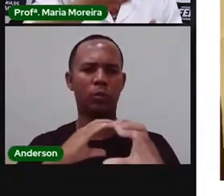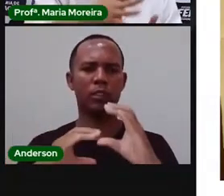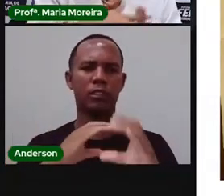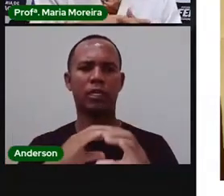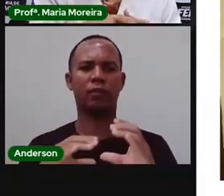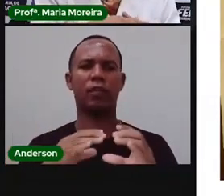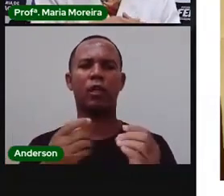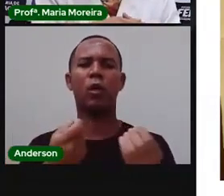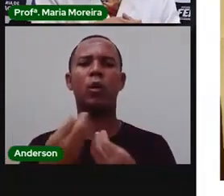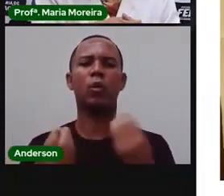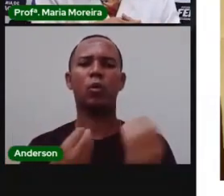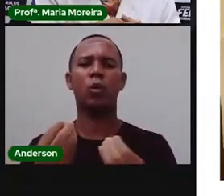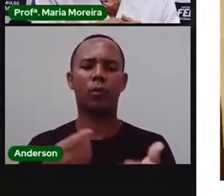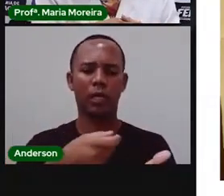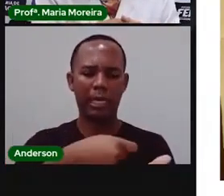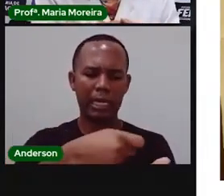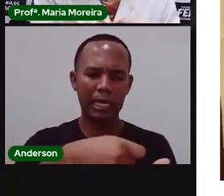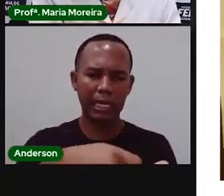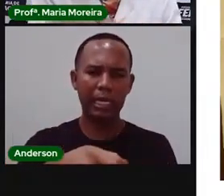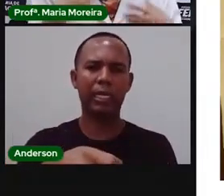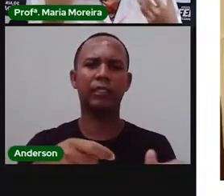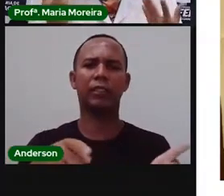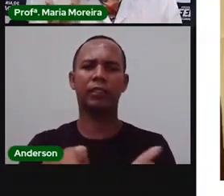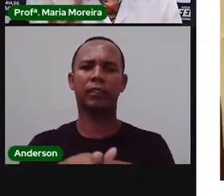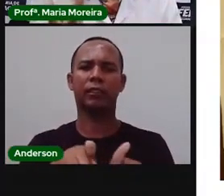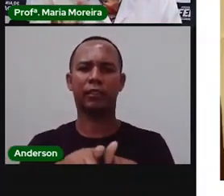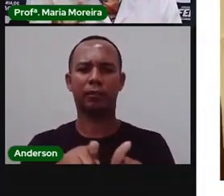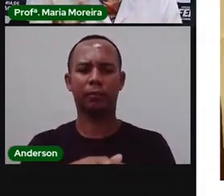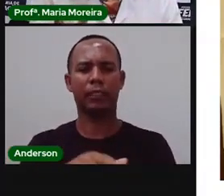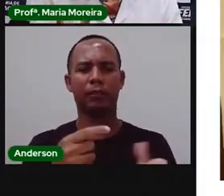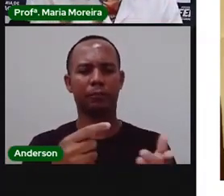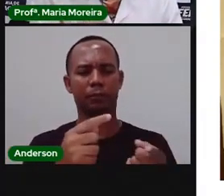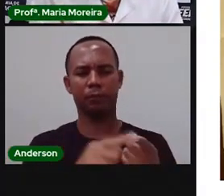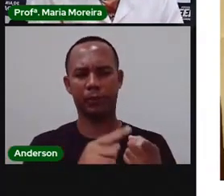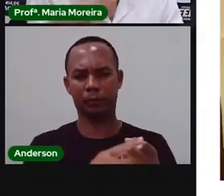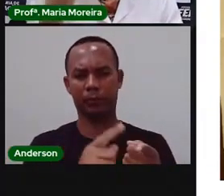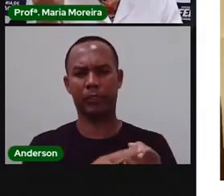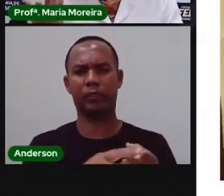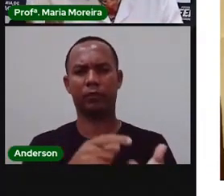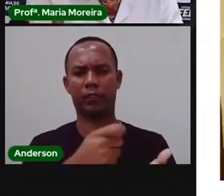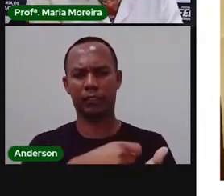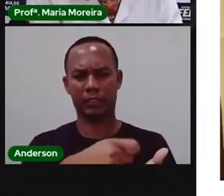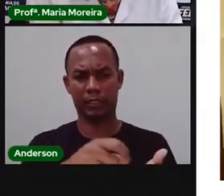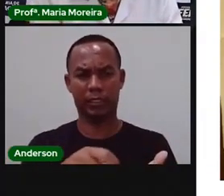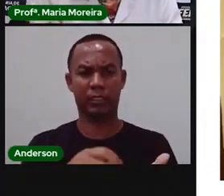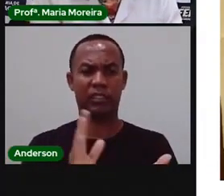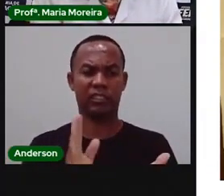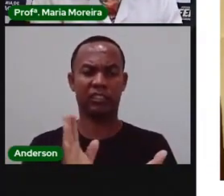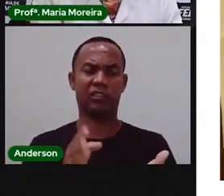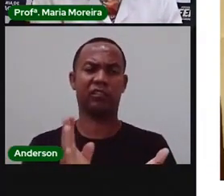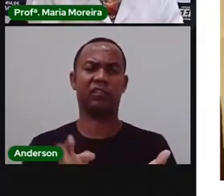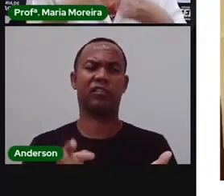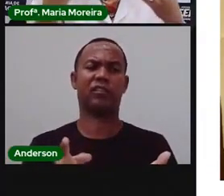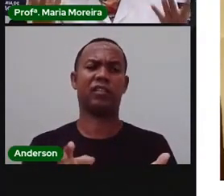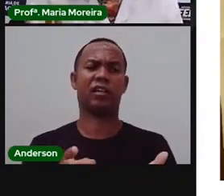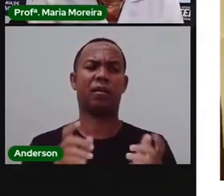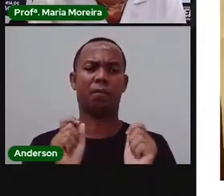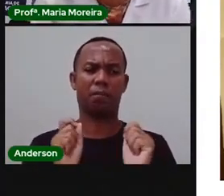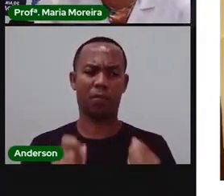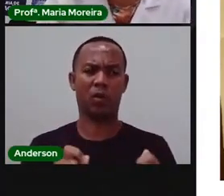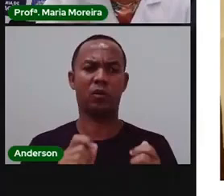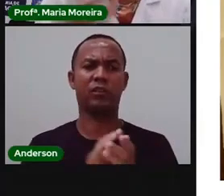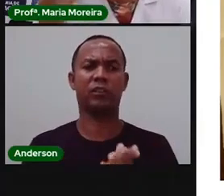como a Pro traz aí para vocês essa primeira imagem, que é de uma carta, né? Inclusive, vocês